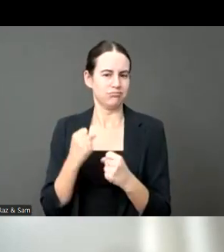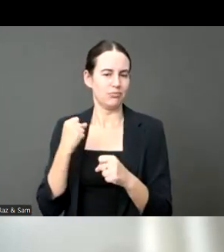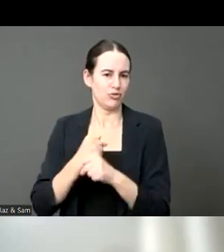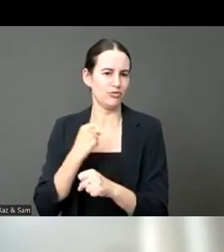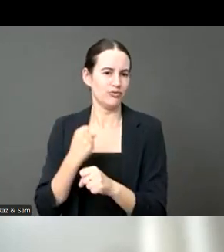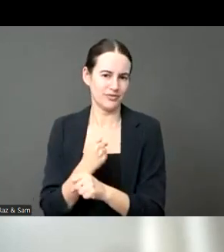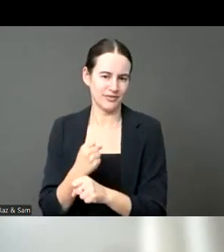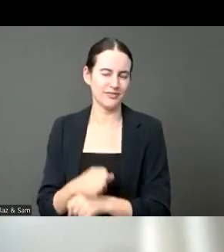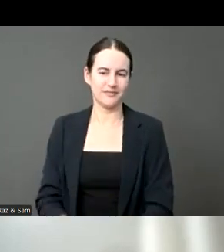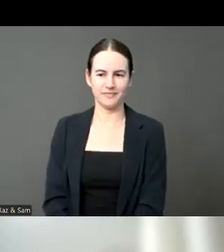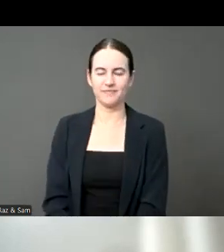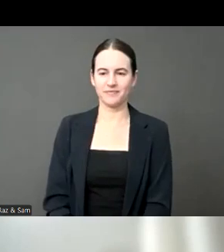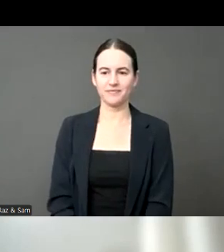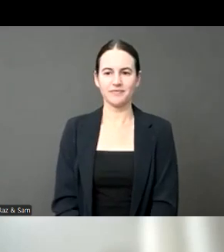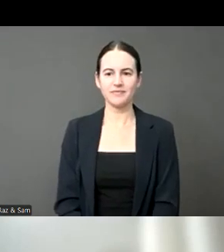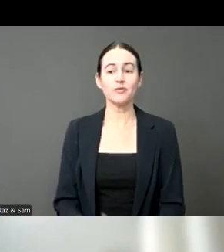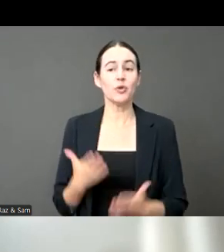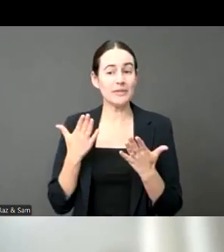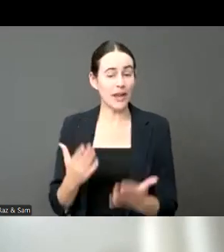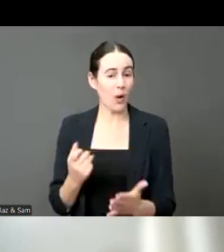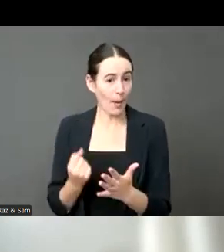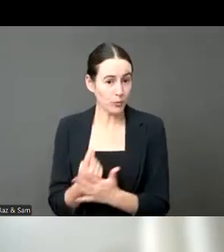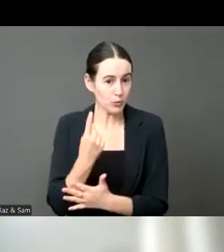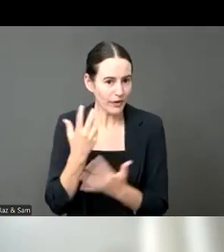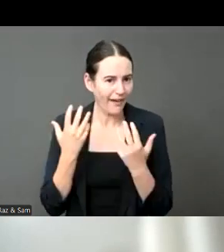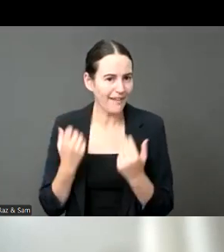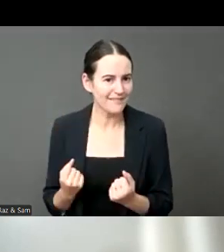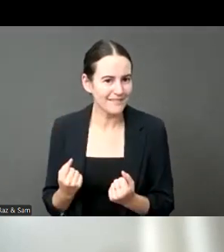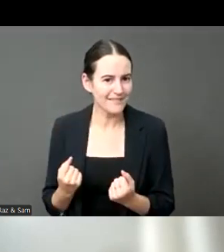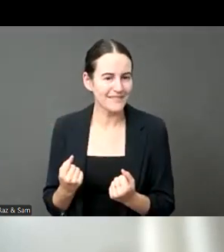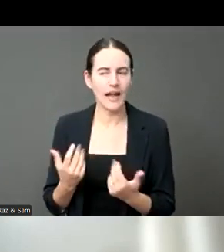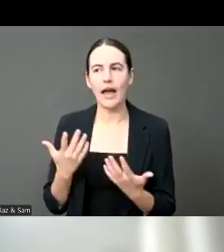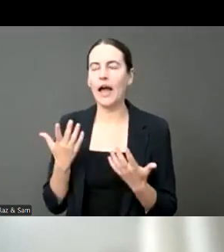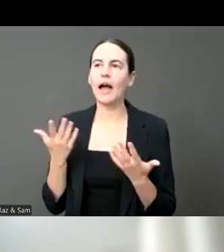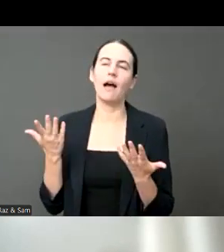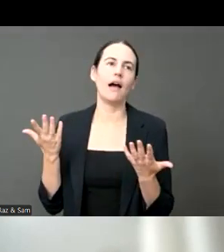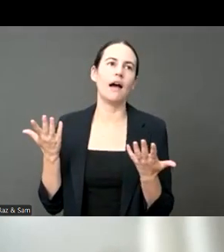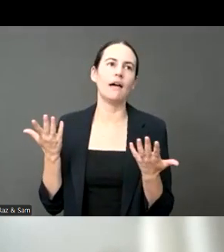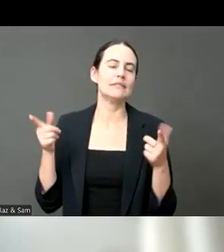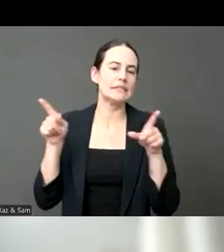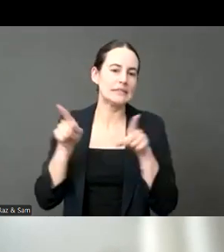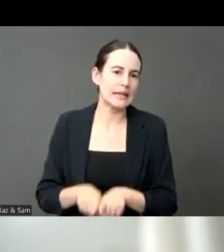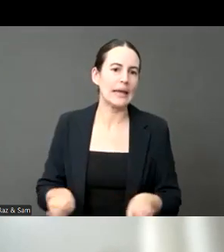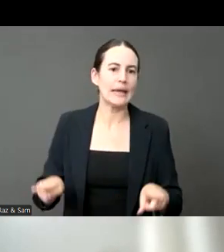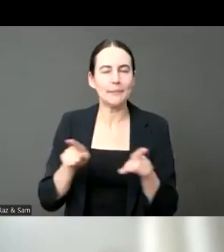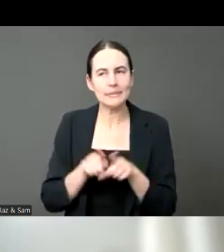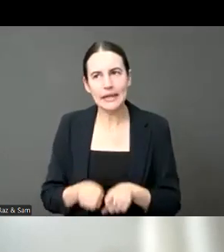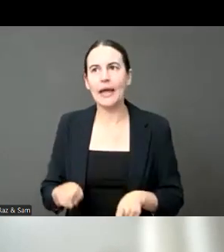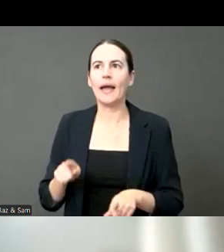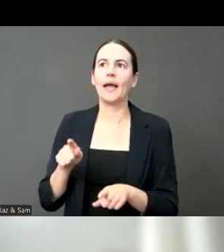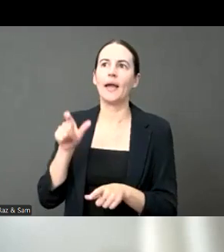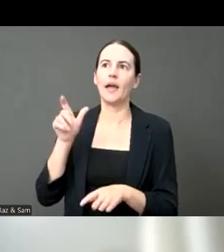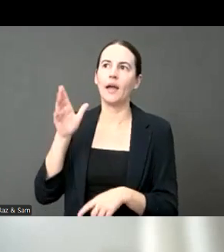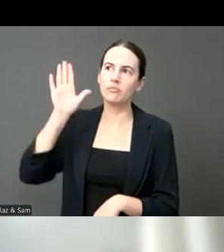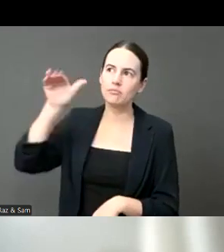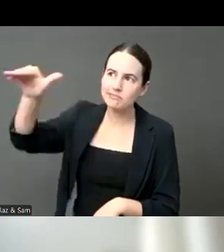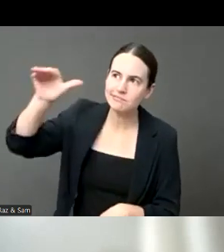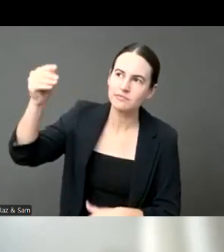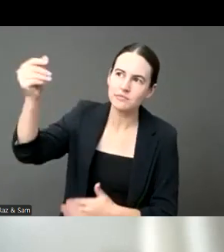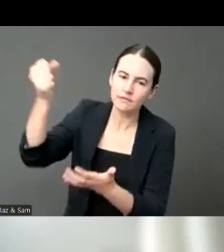ver que essa iniciativa de eliminação nos dá essa oportunidade para ir além de